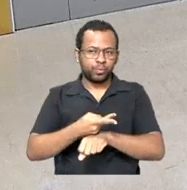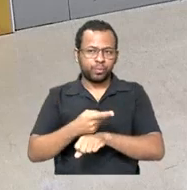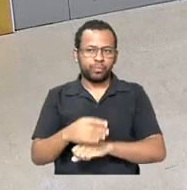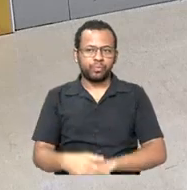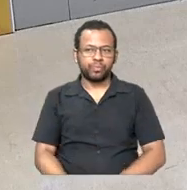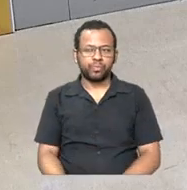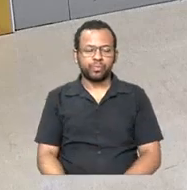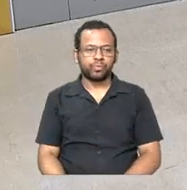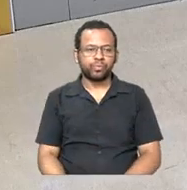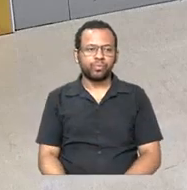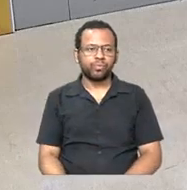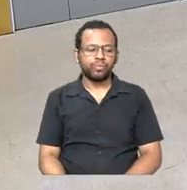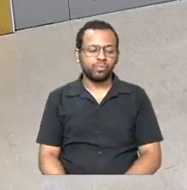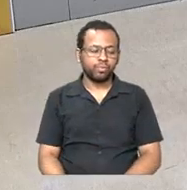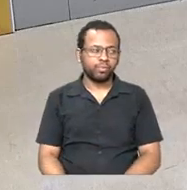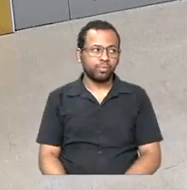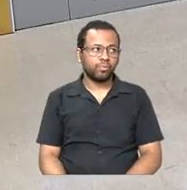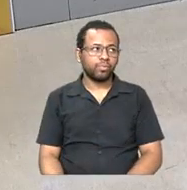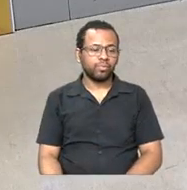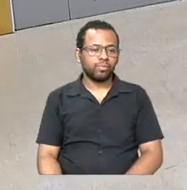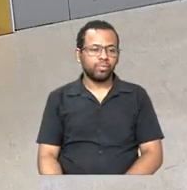olha olha